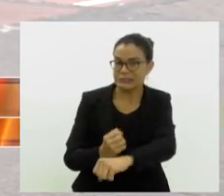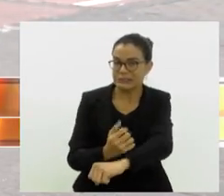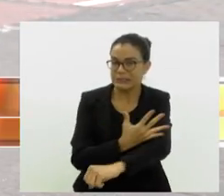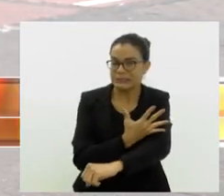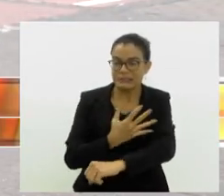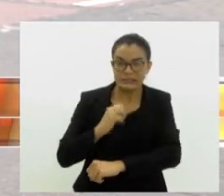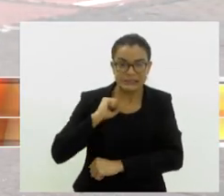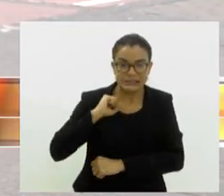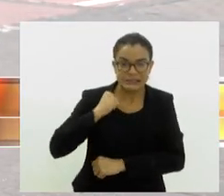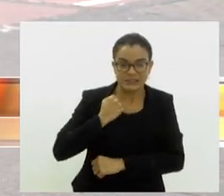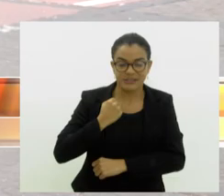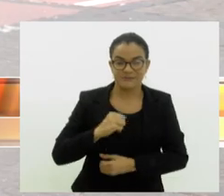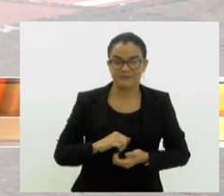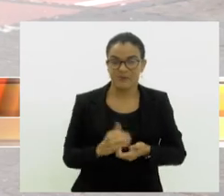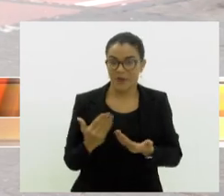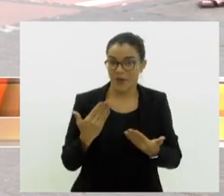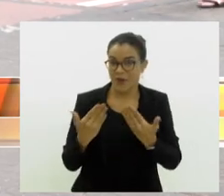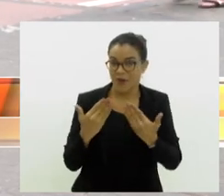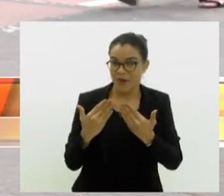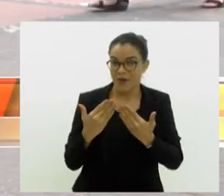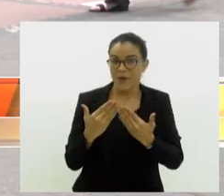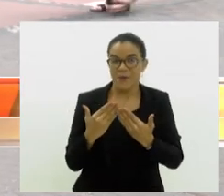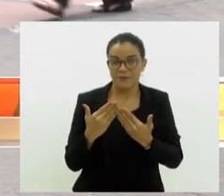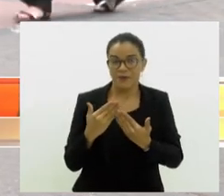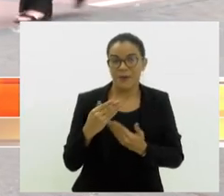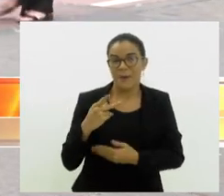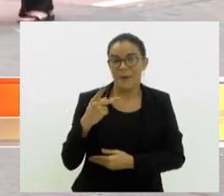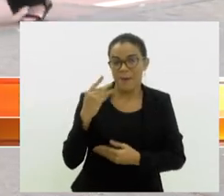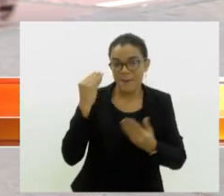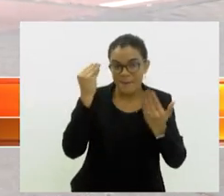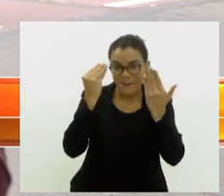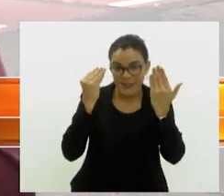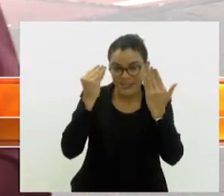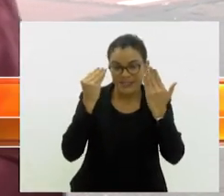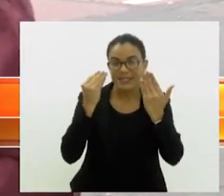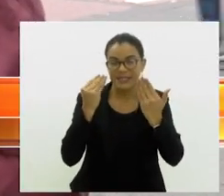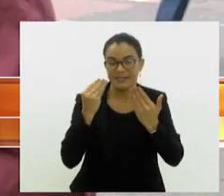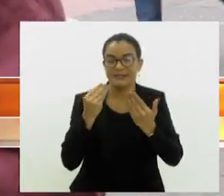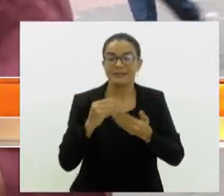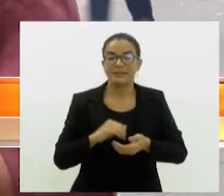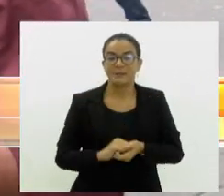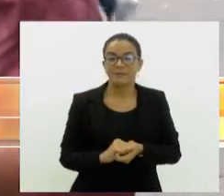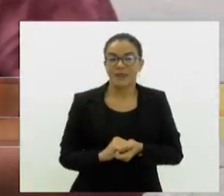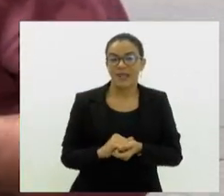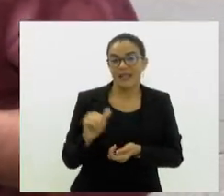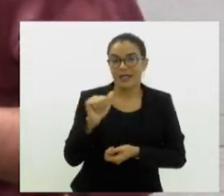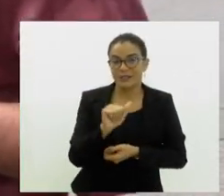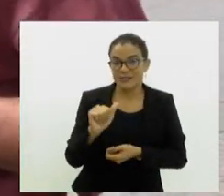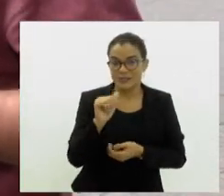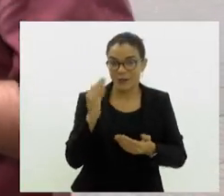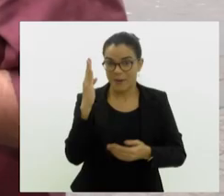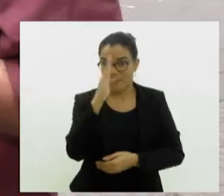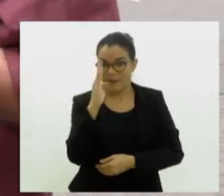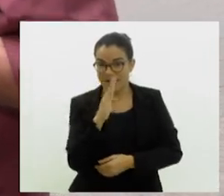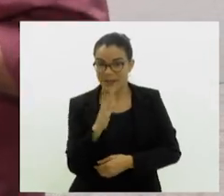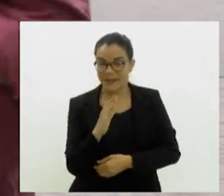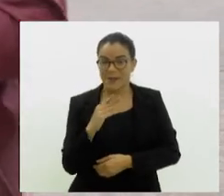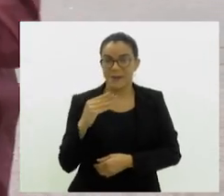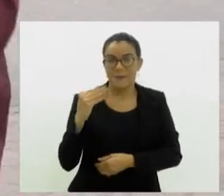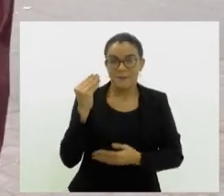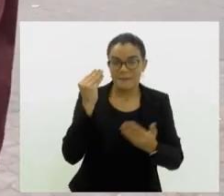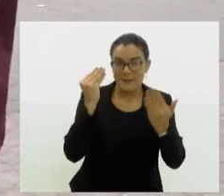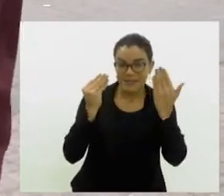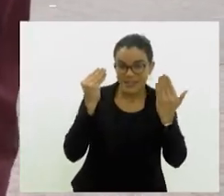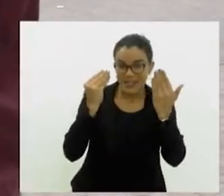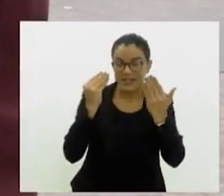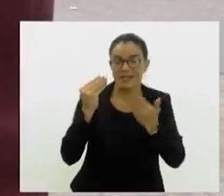Para conversar conosco essa manhã, estamos com o psicanalista Arthur Costa, que é professor da Associação Brasileira de Psicanálise Clínica.